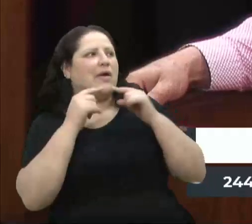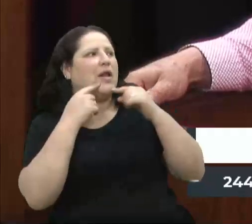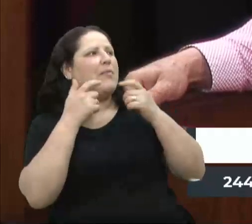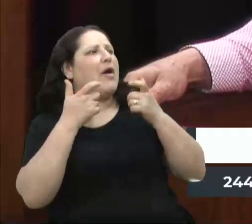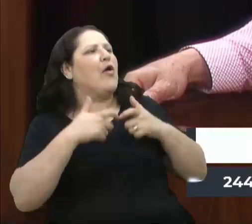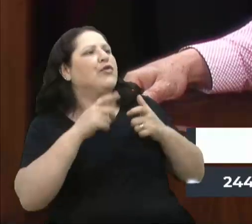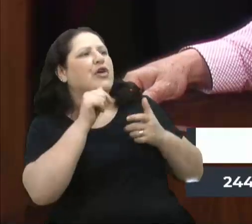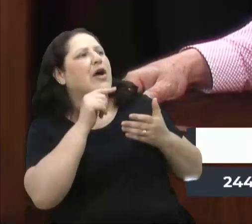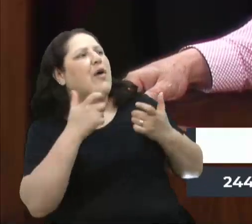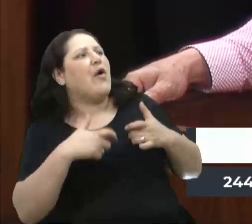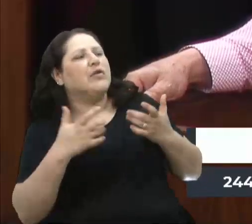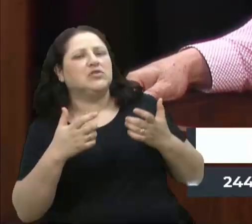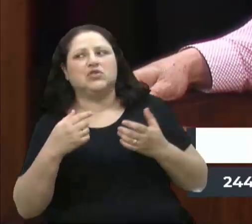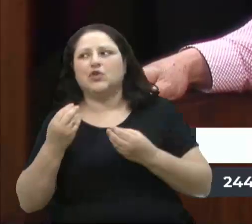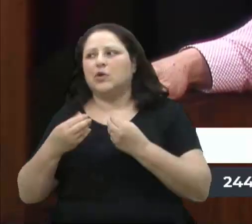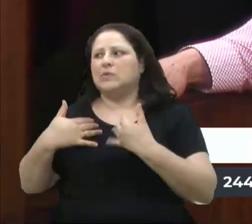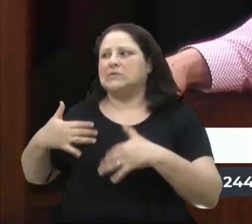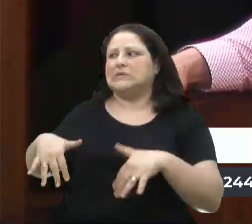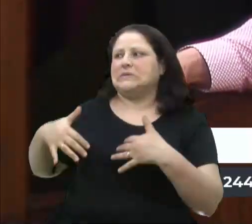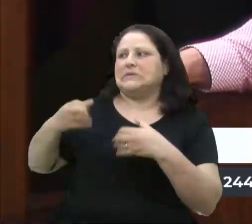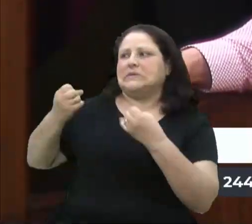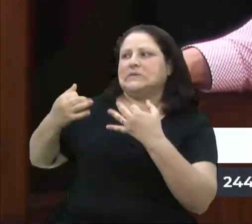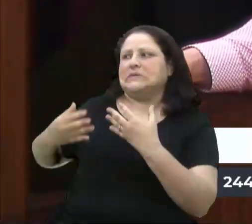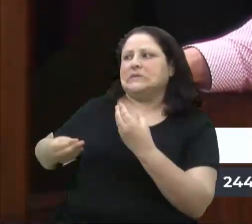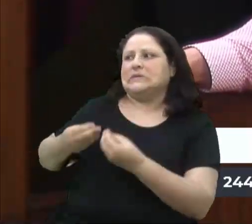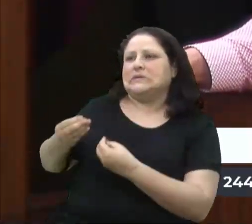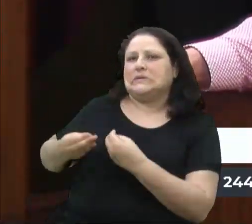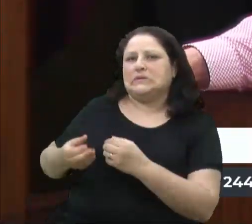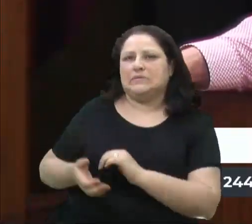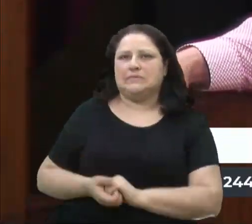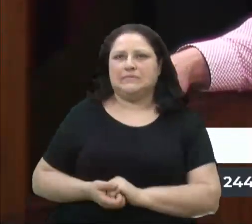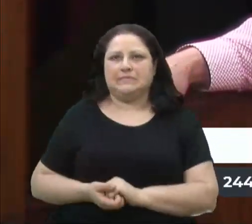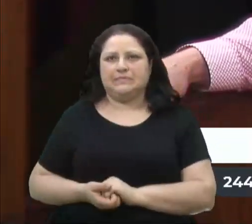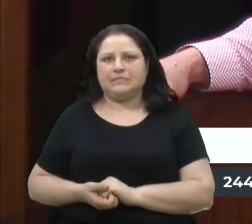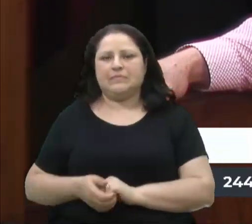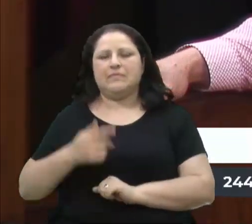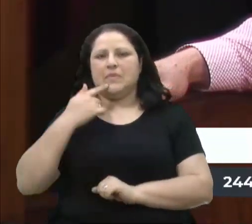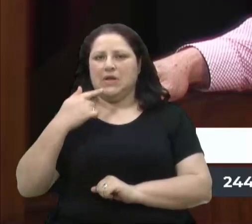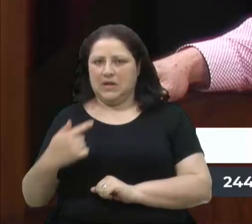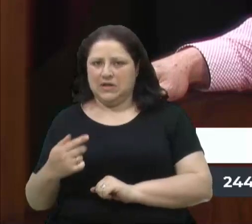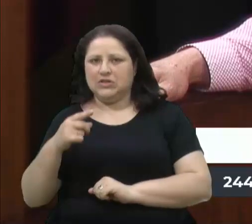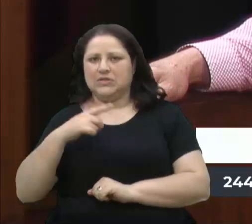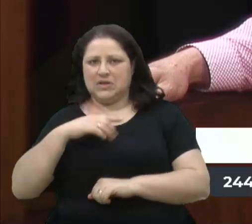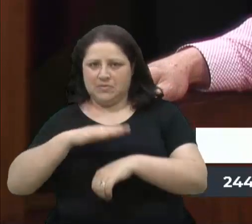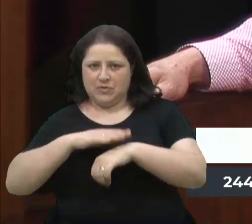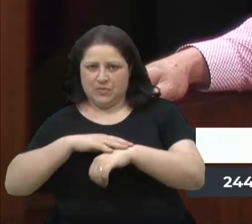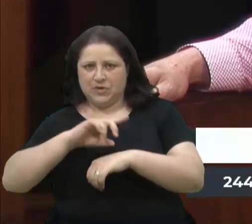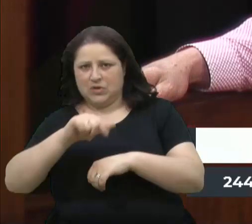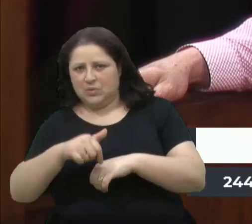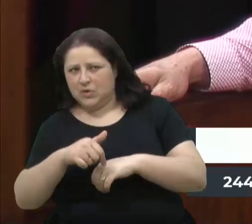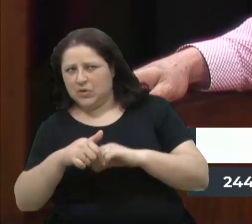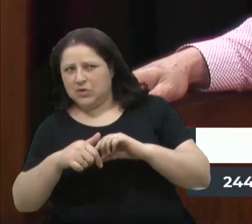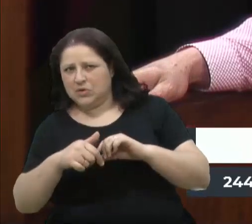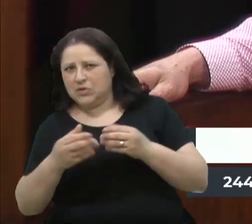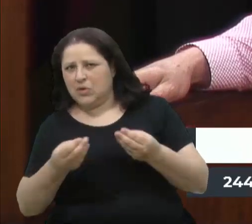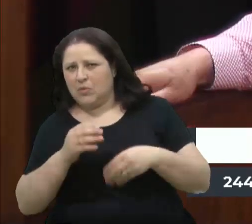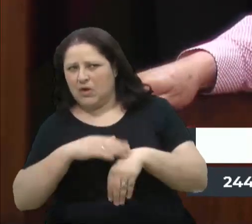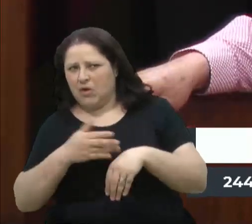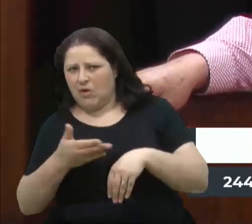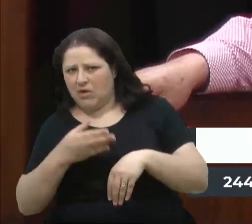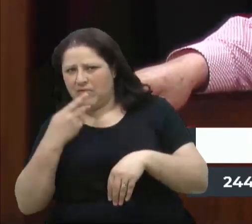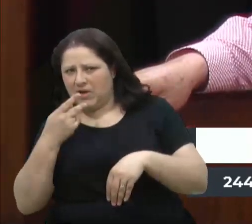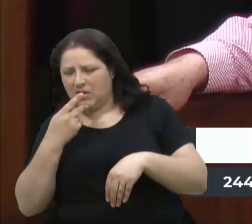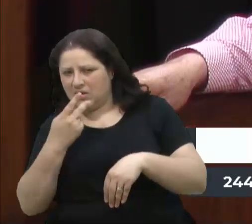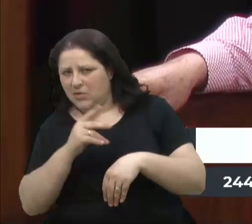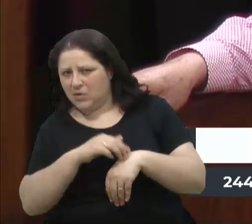Então, a vereadora Gladys, só para cortar um pouco o assunto, a senhora tem o próximo espaço agora ou depois? Então,